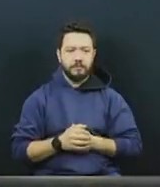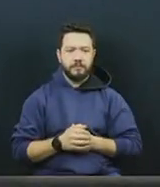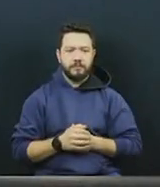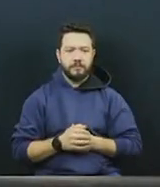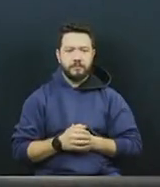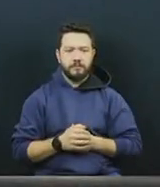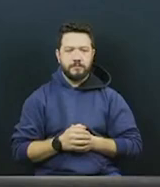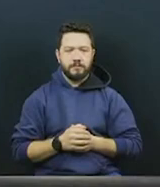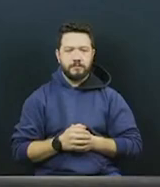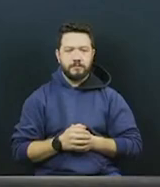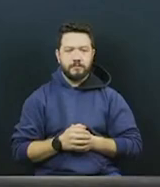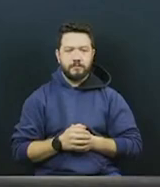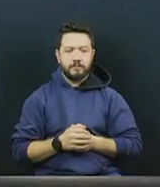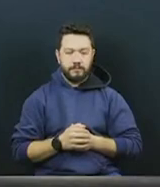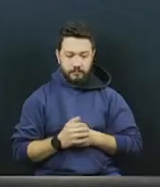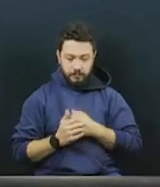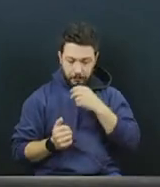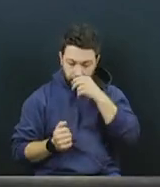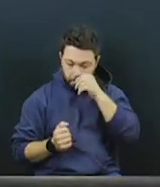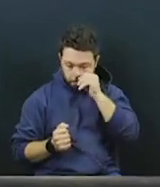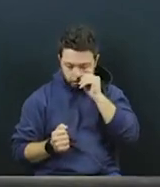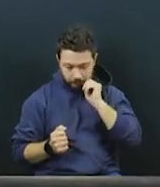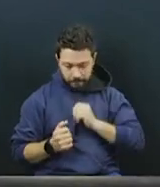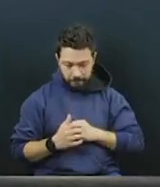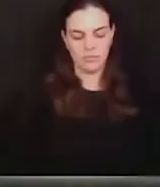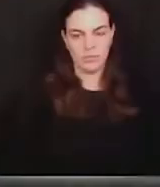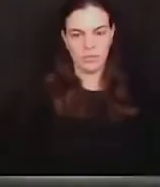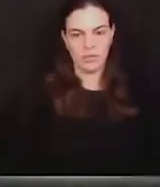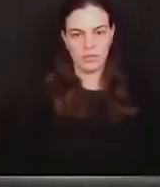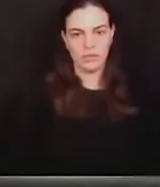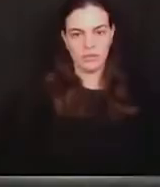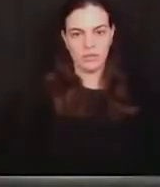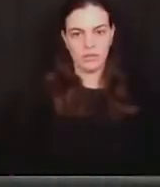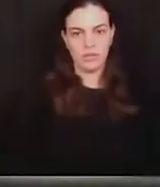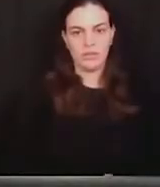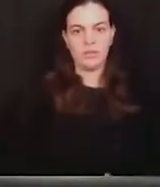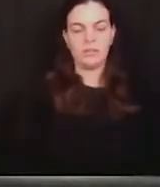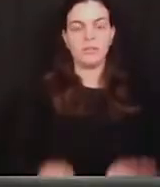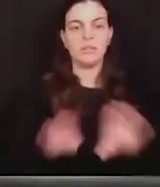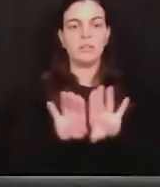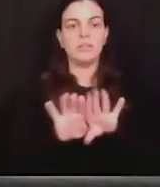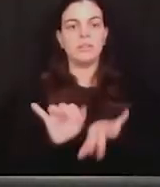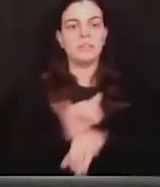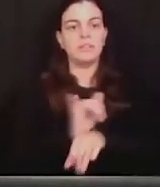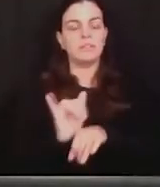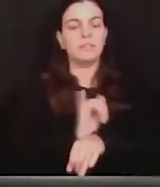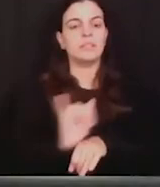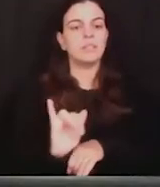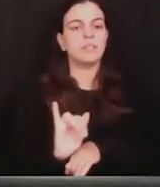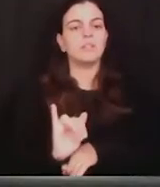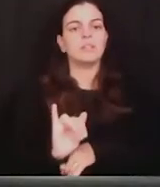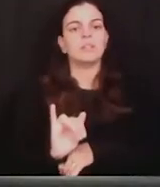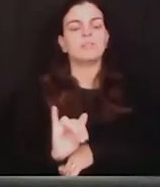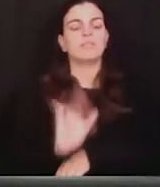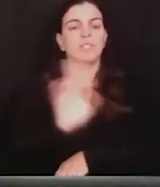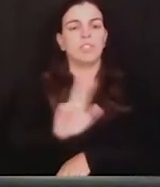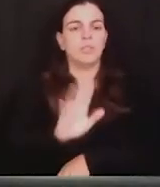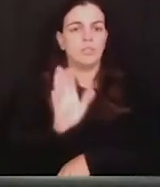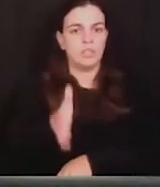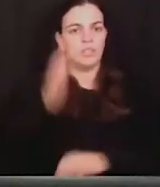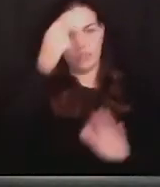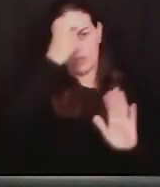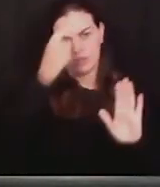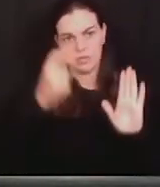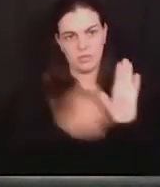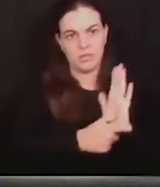lei e também, principalmente, nos mecanismos que já são utilizados, que já utilizam inteligência artificial no município. Os atuais